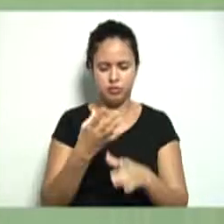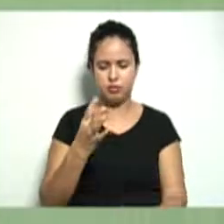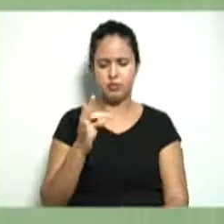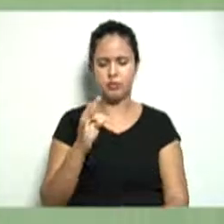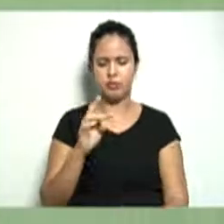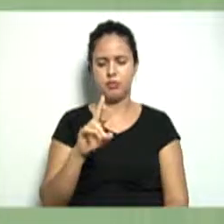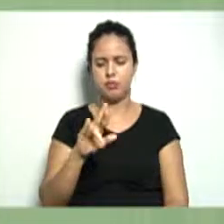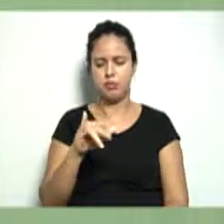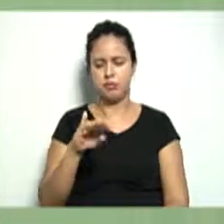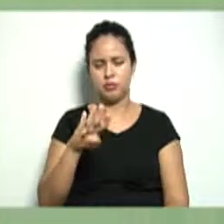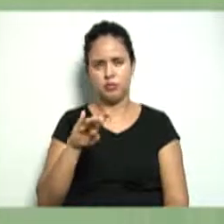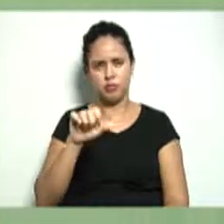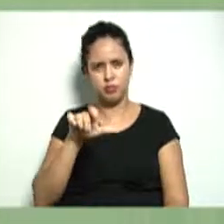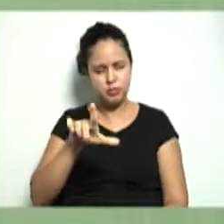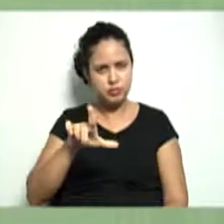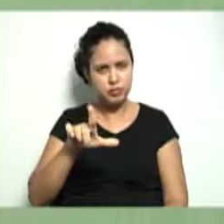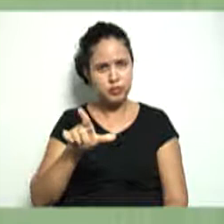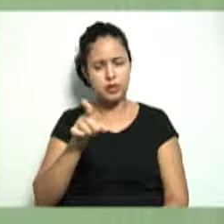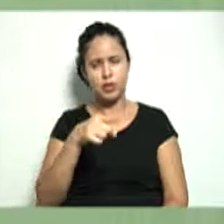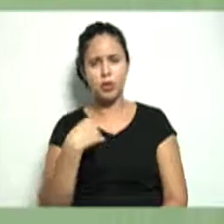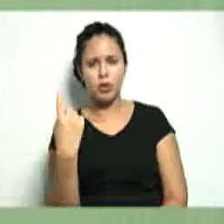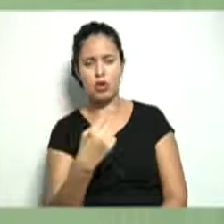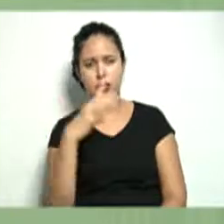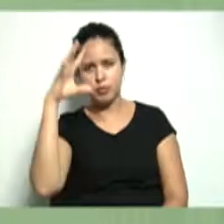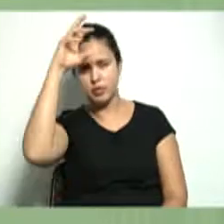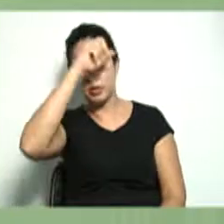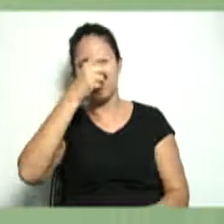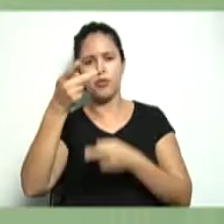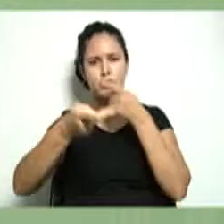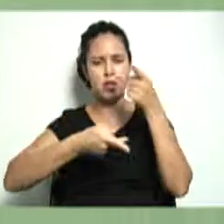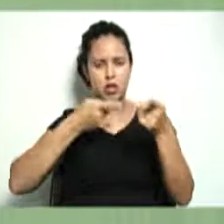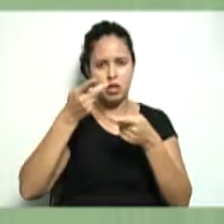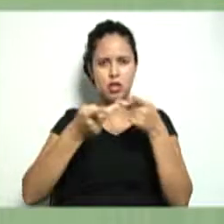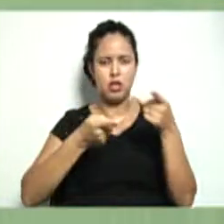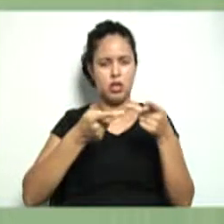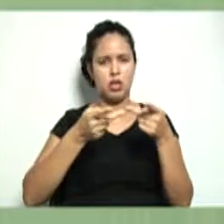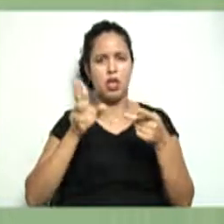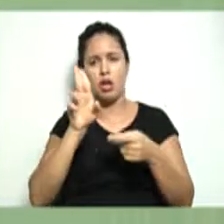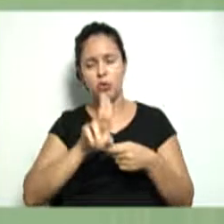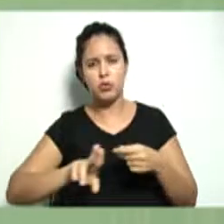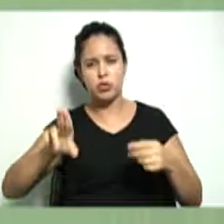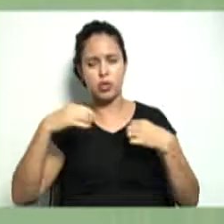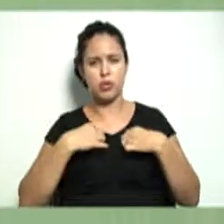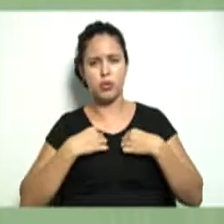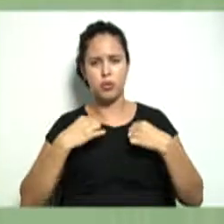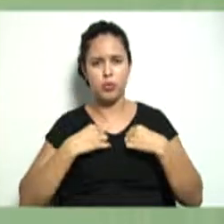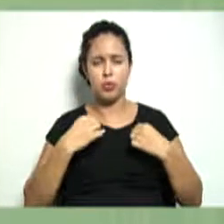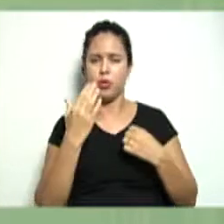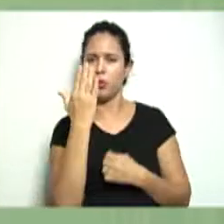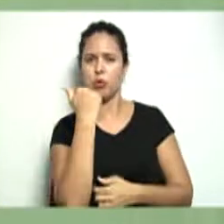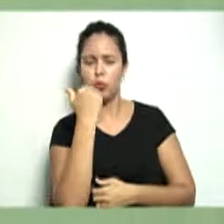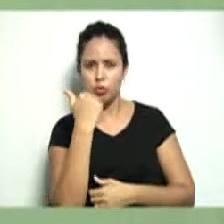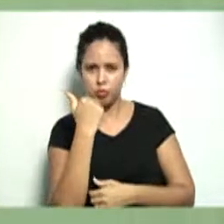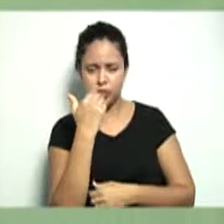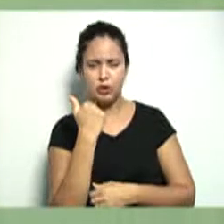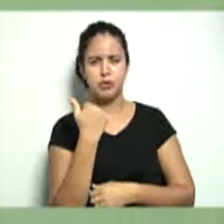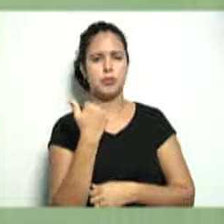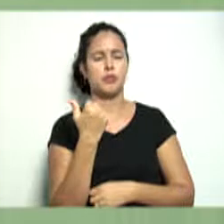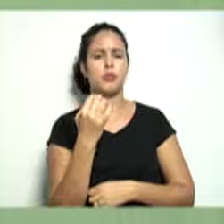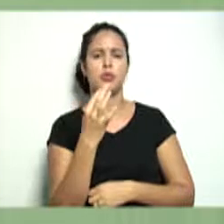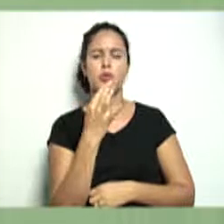forma que nós aprendemos a falar, a vestir roupas, a usar o banheiro e a comer. Nesse